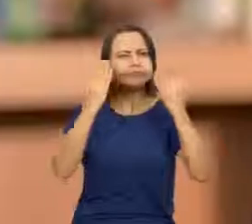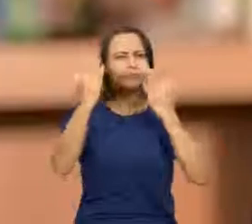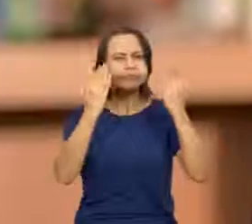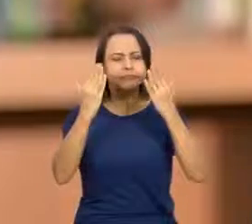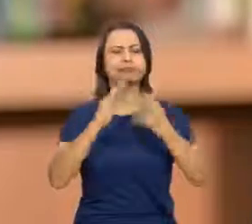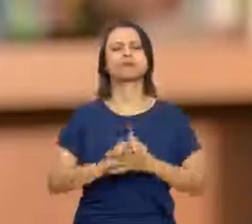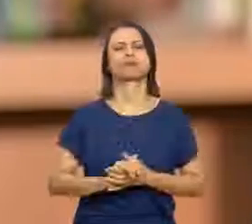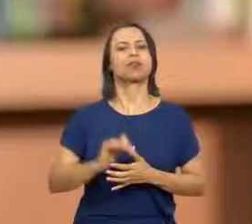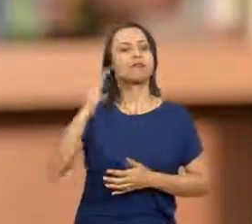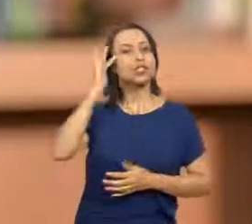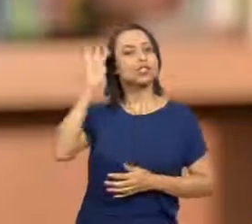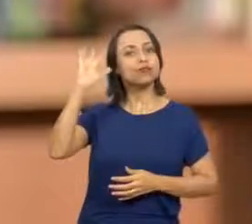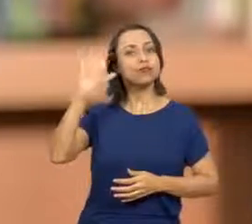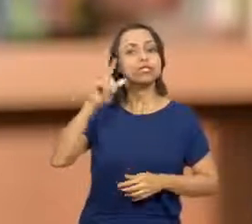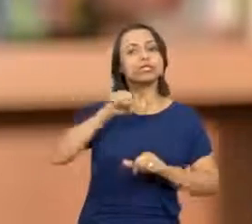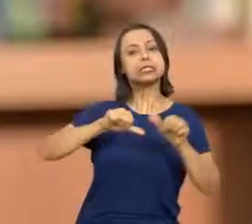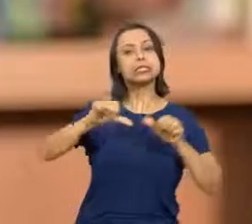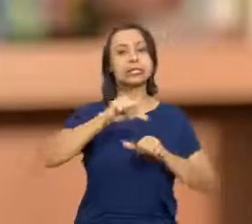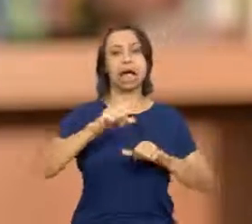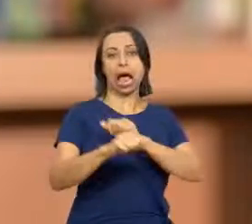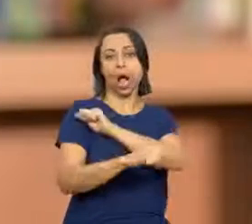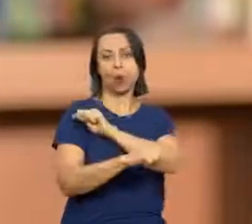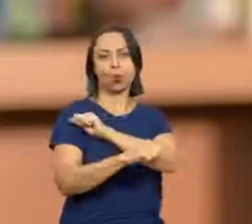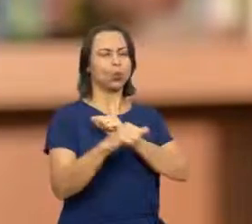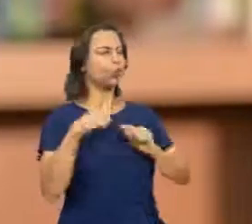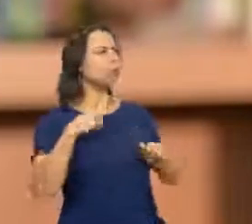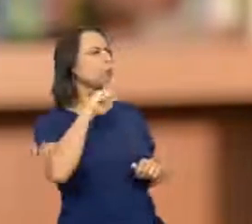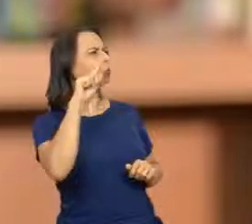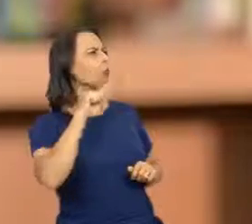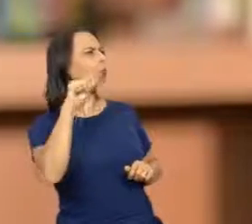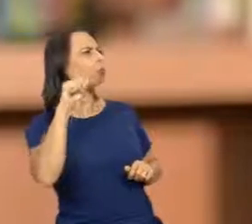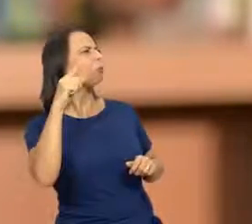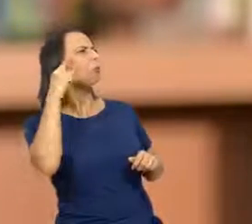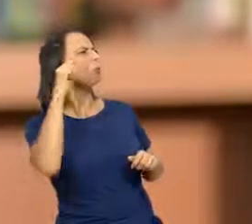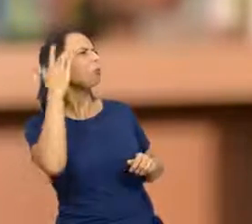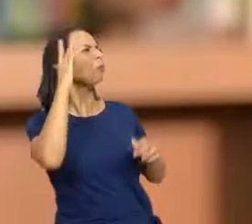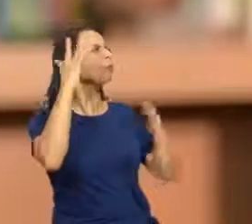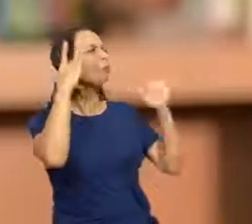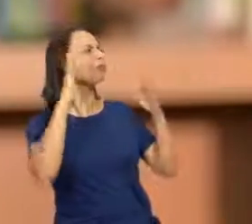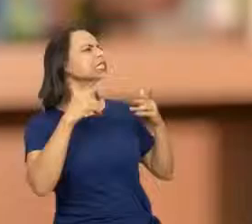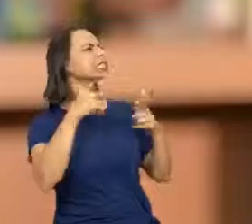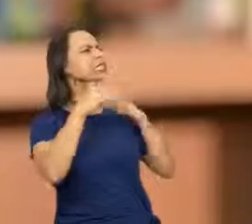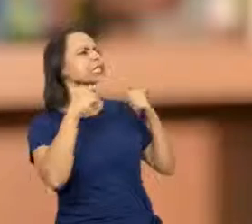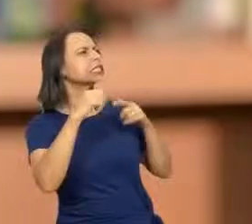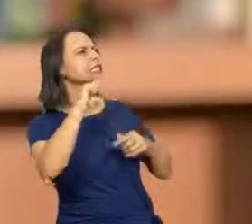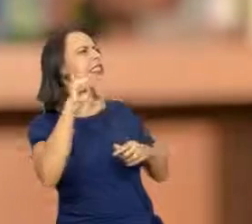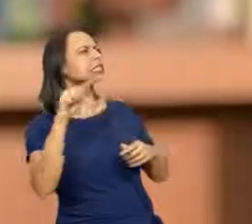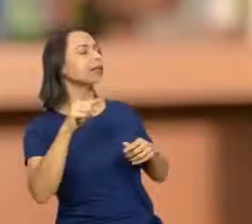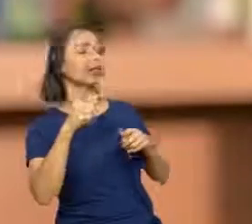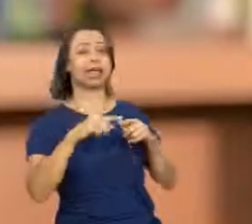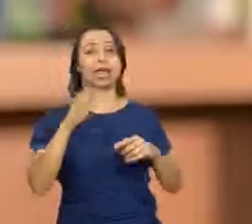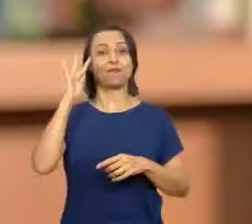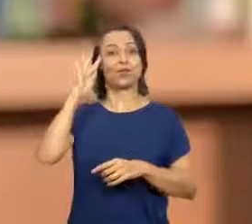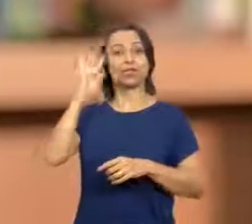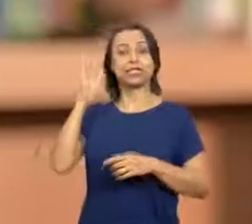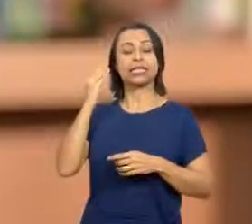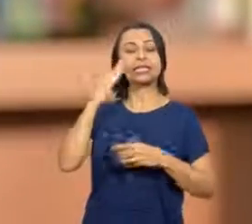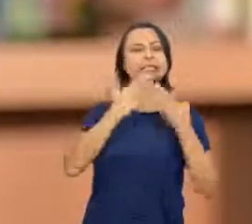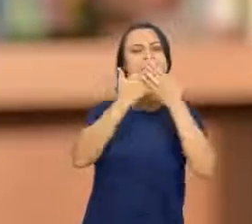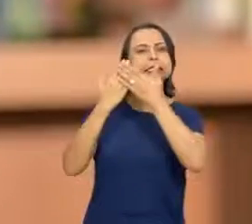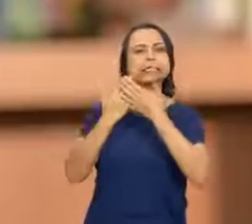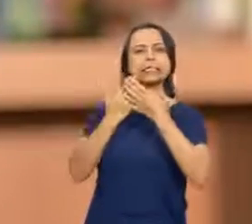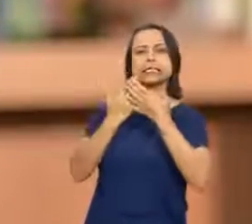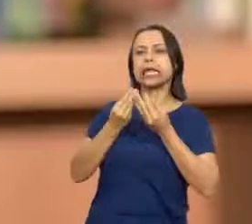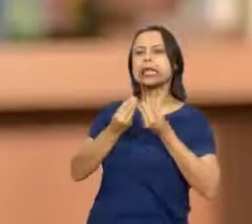se vamos analisar a filosofia do ângulo do aluno que se questiona, a filosofia é muito importante, porque ela é